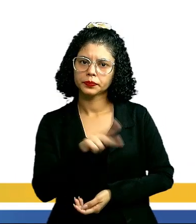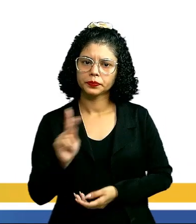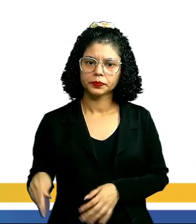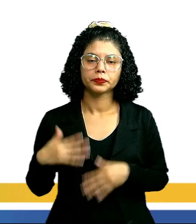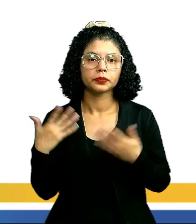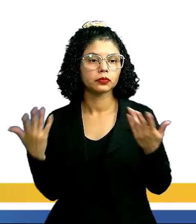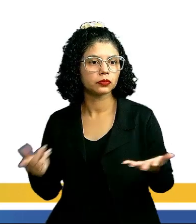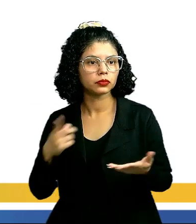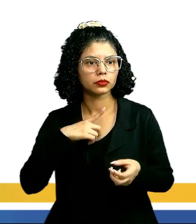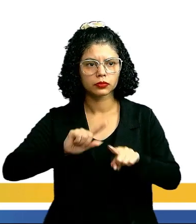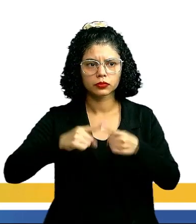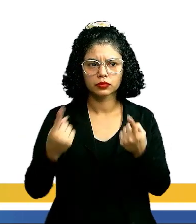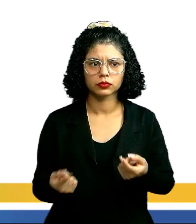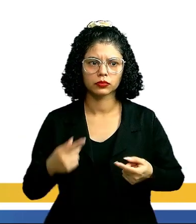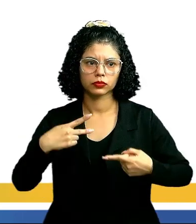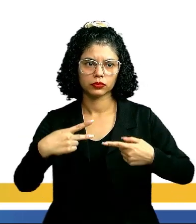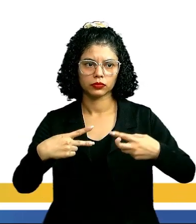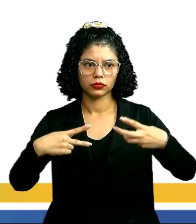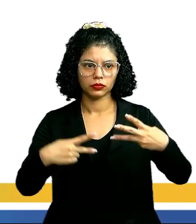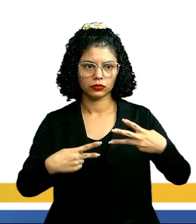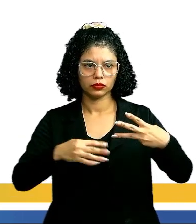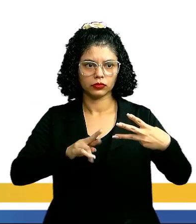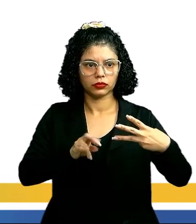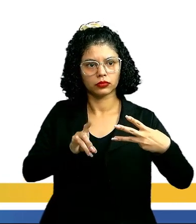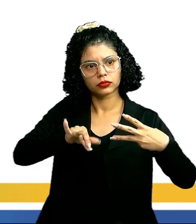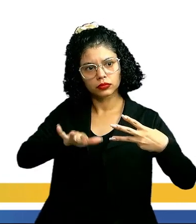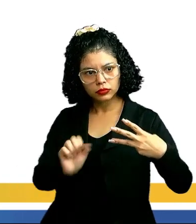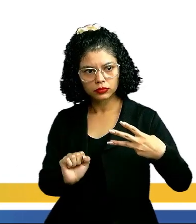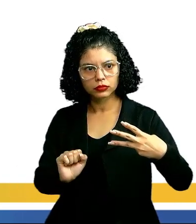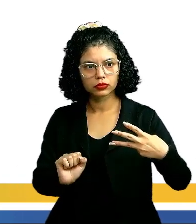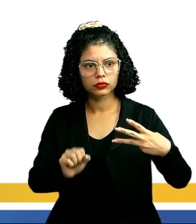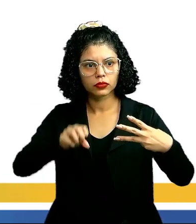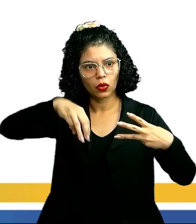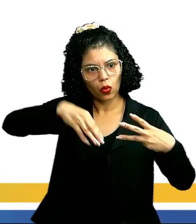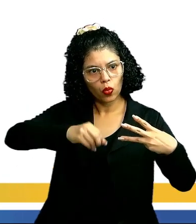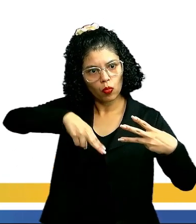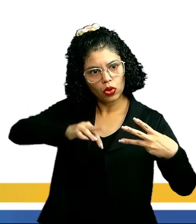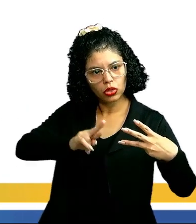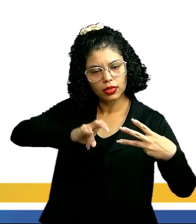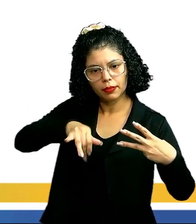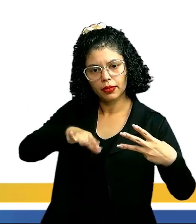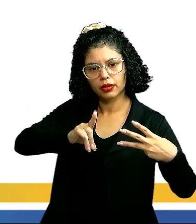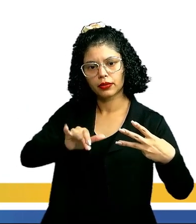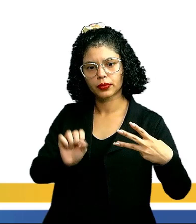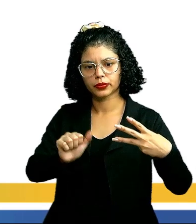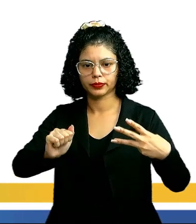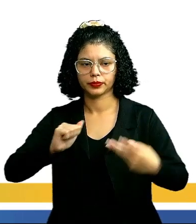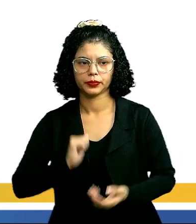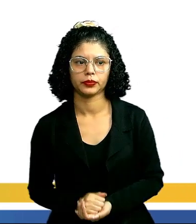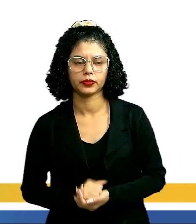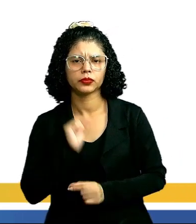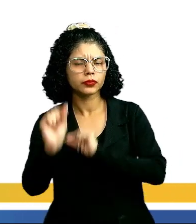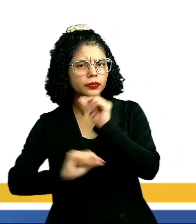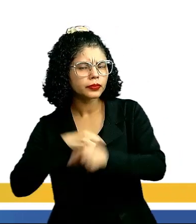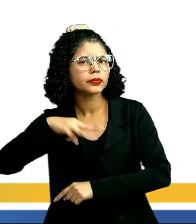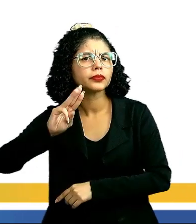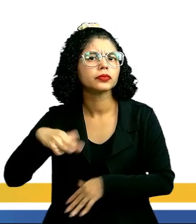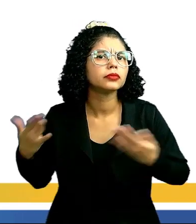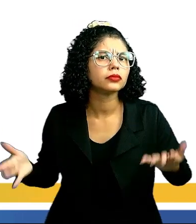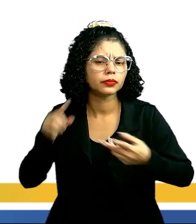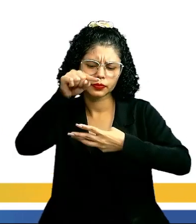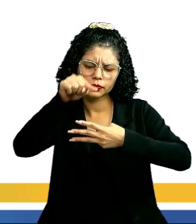Professor, e tem mais um, que são os prototérios, não é isso? Isso, prototérios, ou monotremados. Bom, quem são